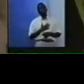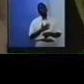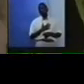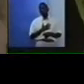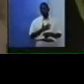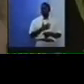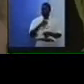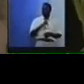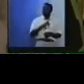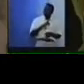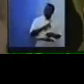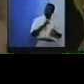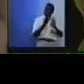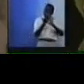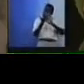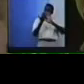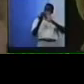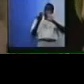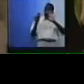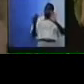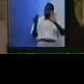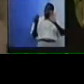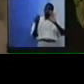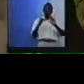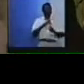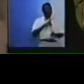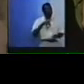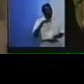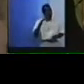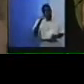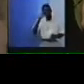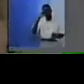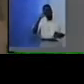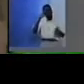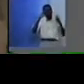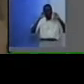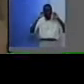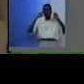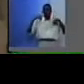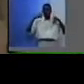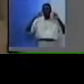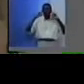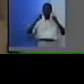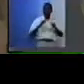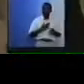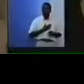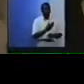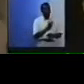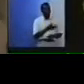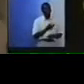Embora eu me afastasse e andasse desligado,